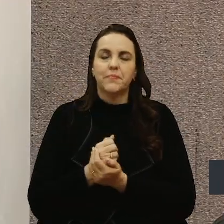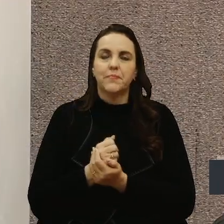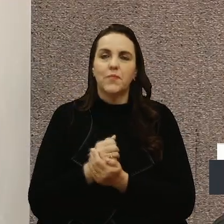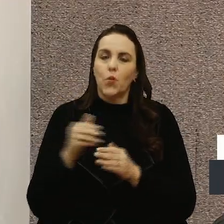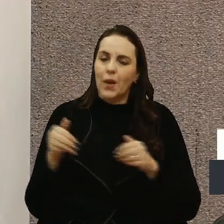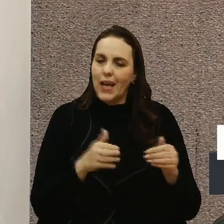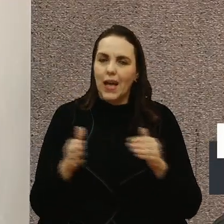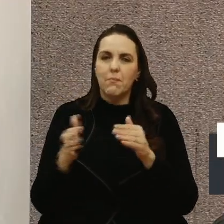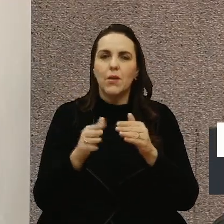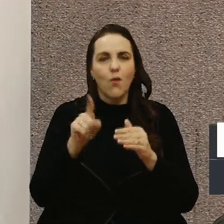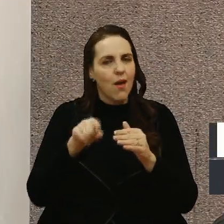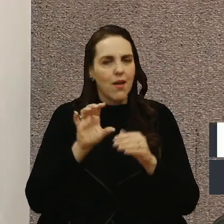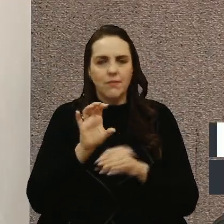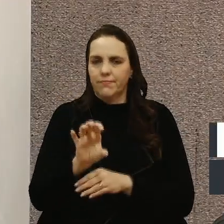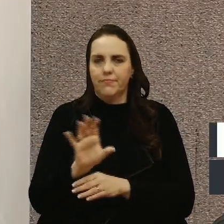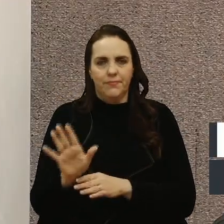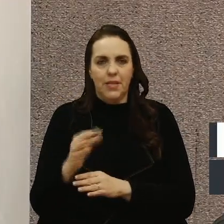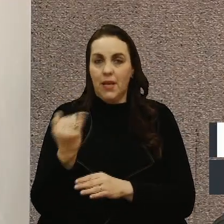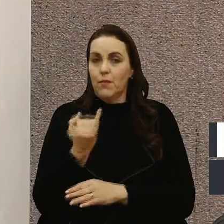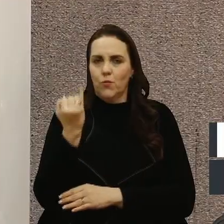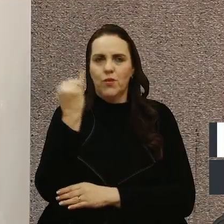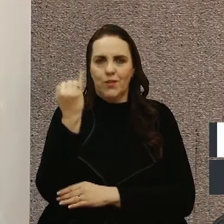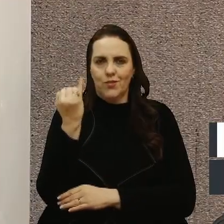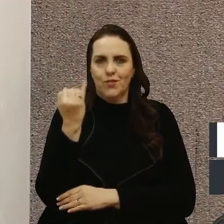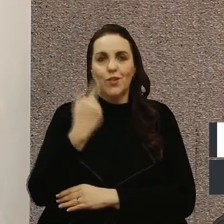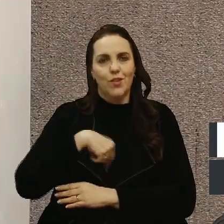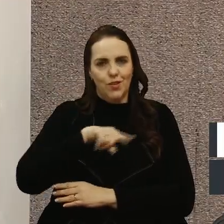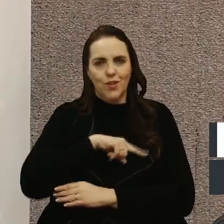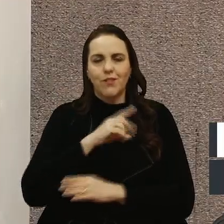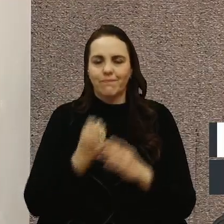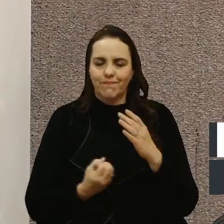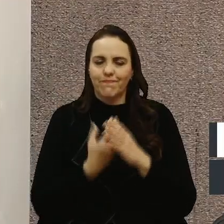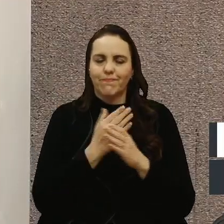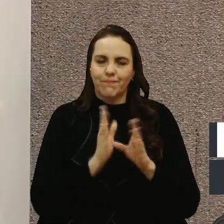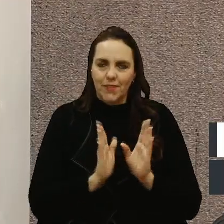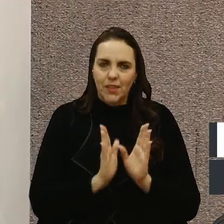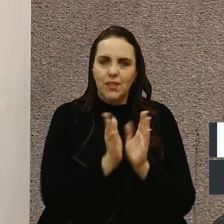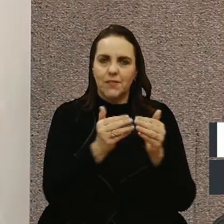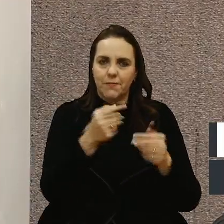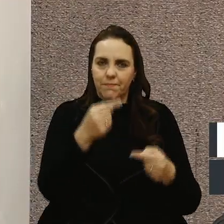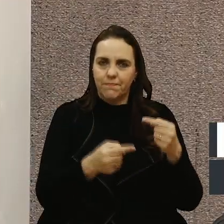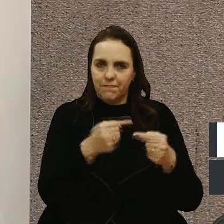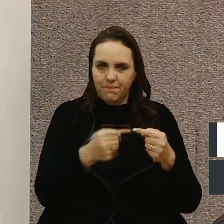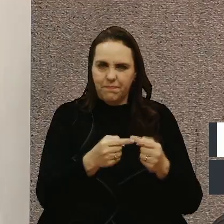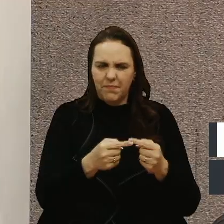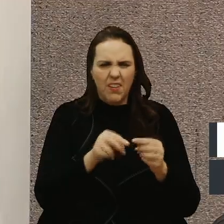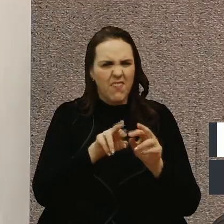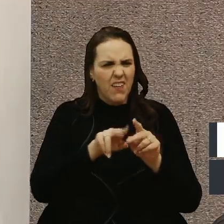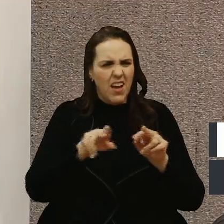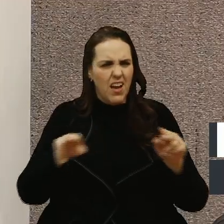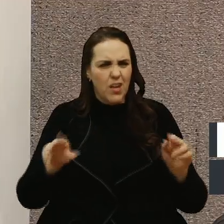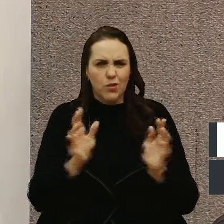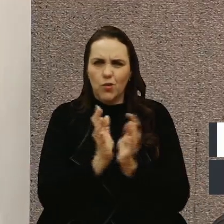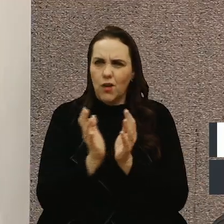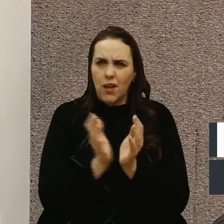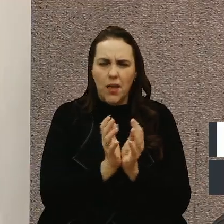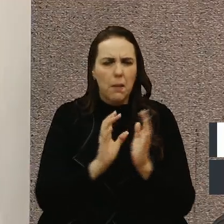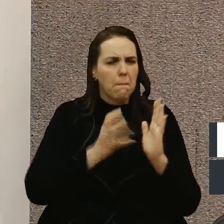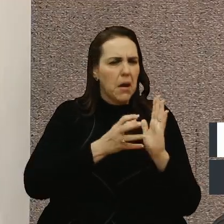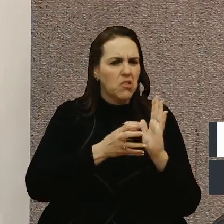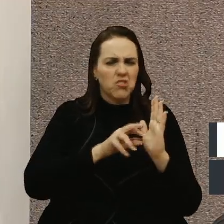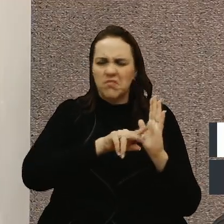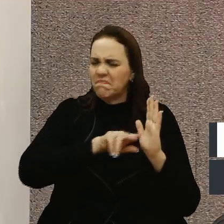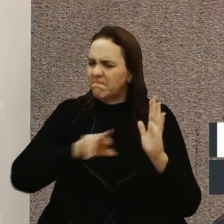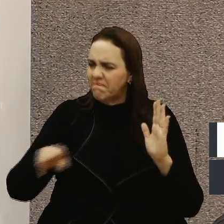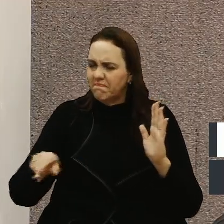quando nós debatemos a questão da instituição, criação e instituição da frente parlamentar. Eu vi aqui mais de uma dezena de colegas de diversos partidos,